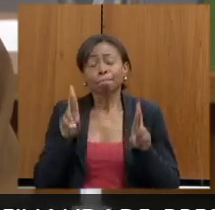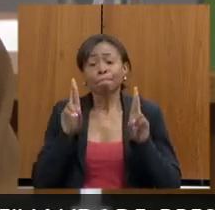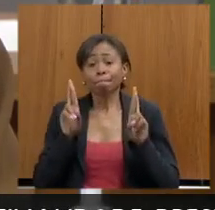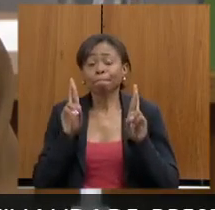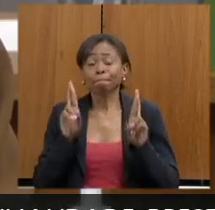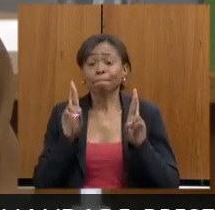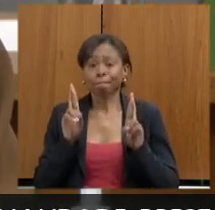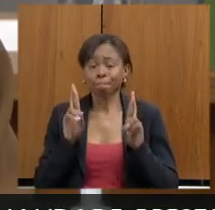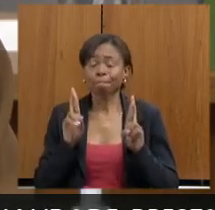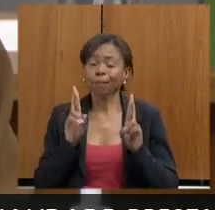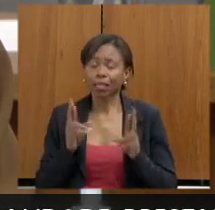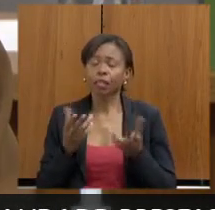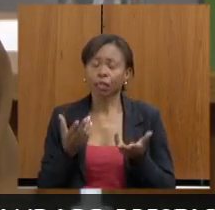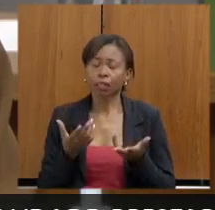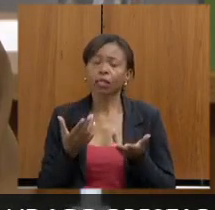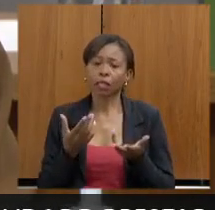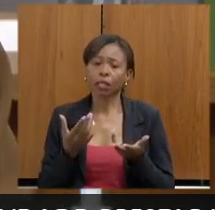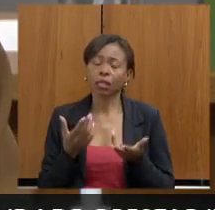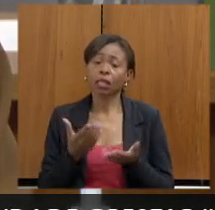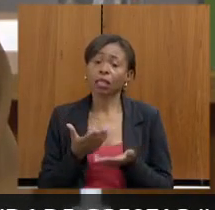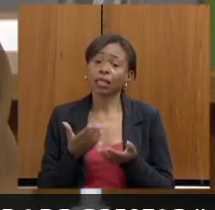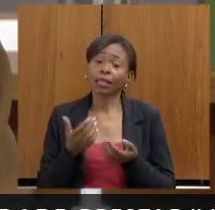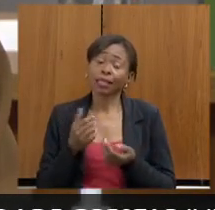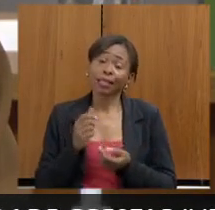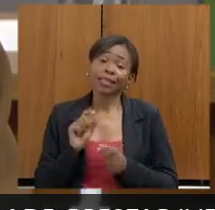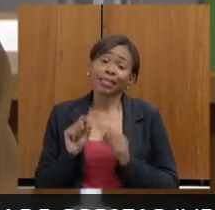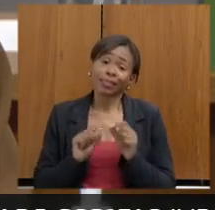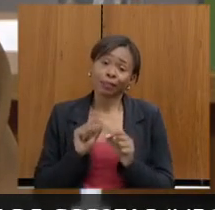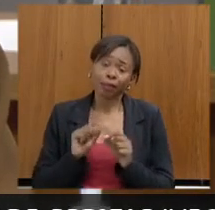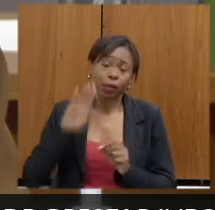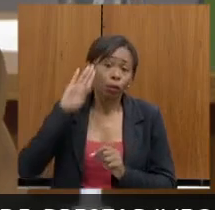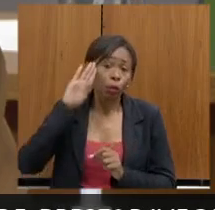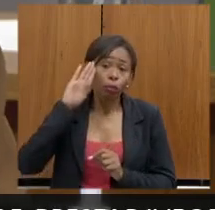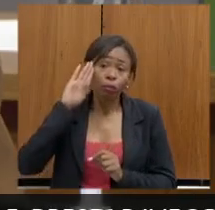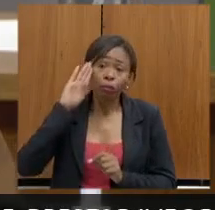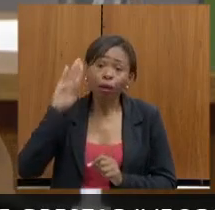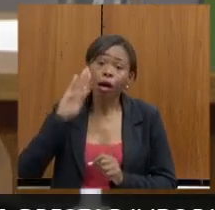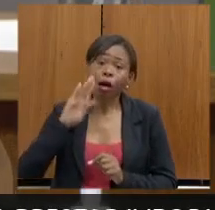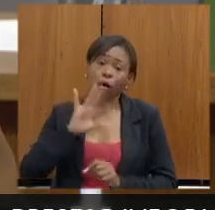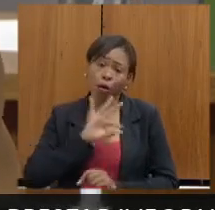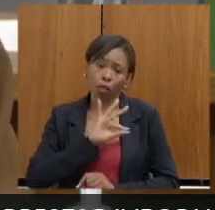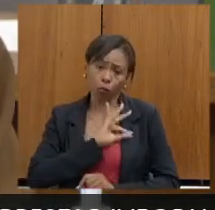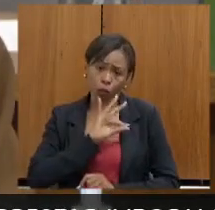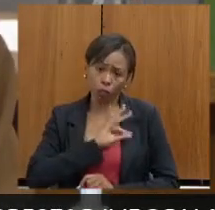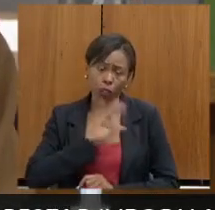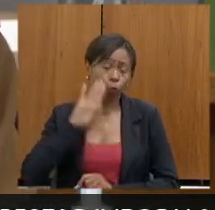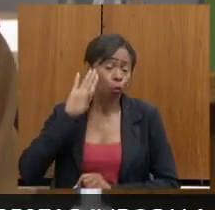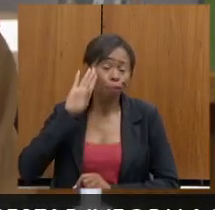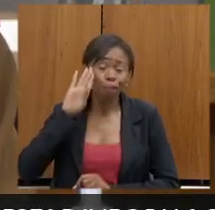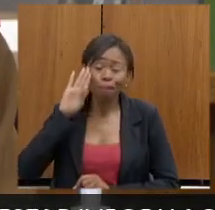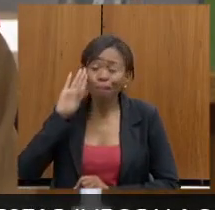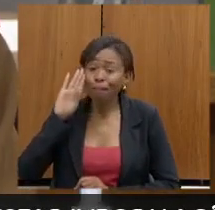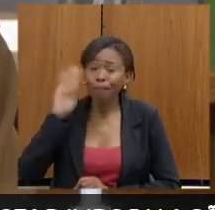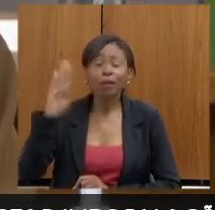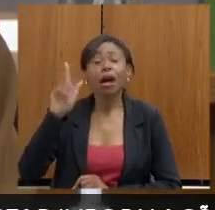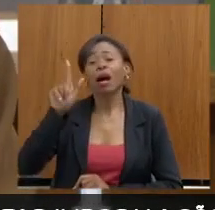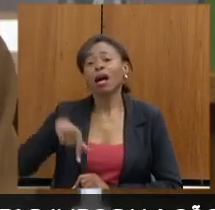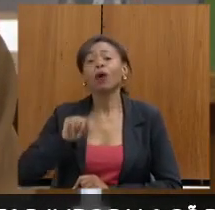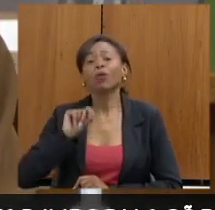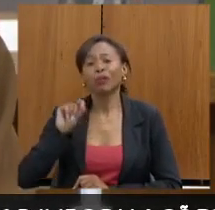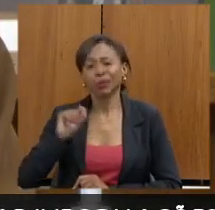eu tô com bastante esperança de que o principal para nós como eu já falei aqui a gente